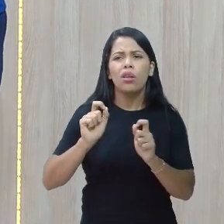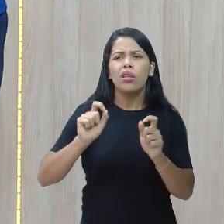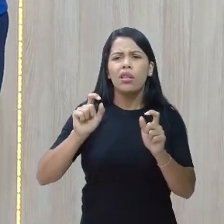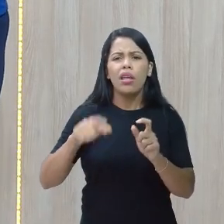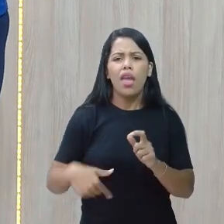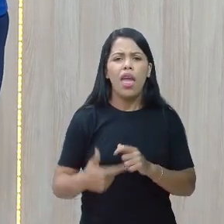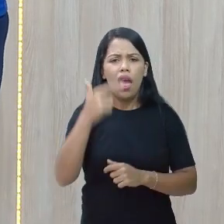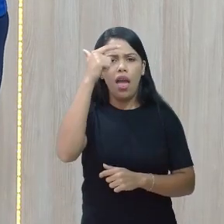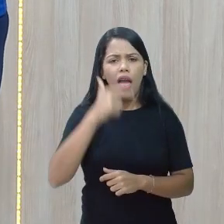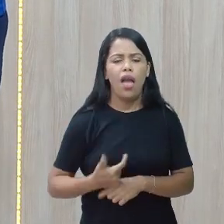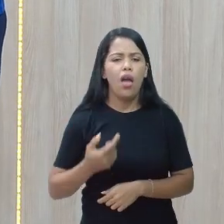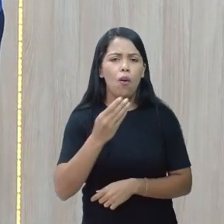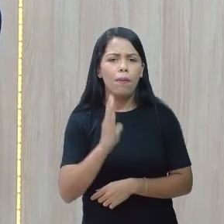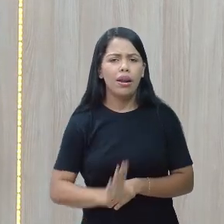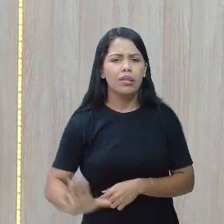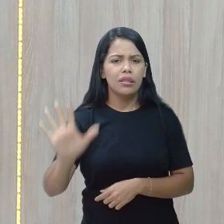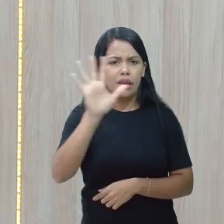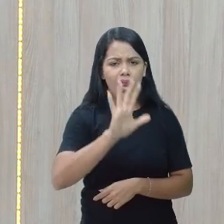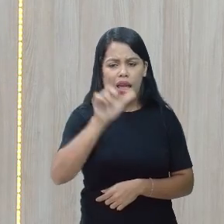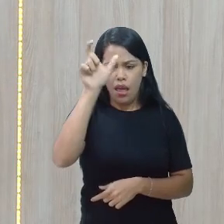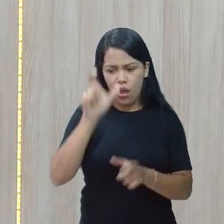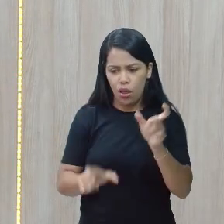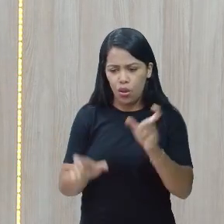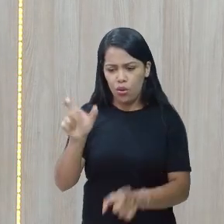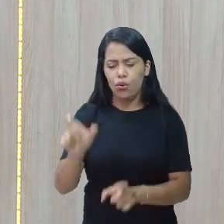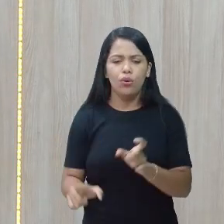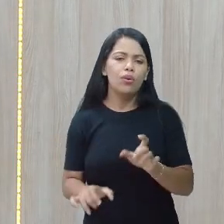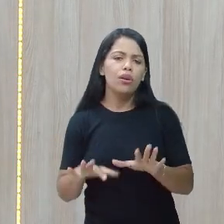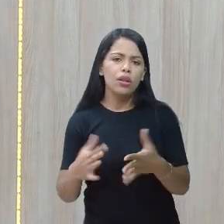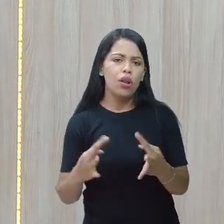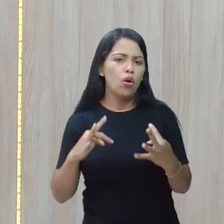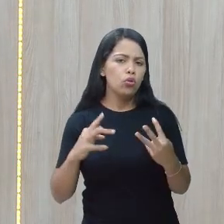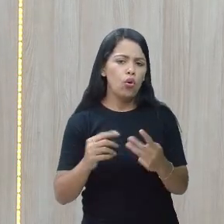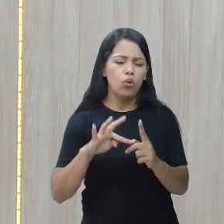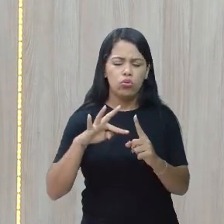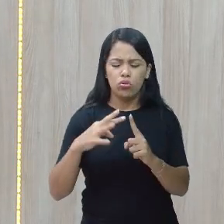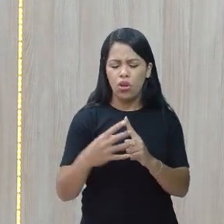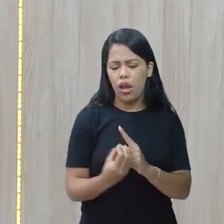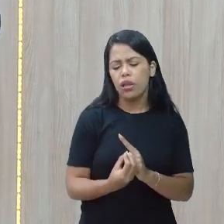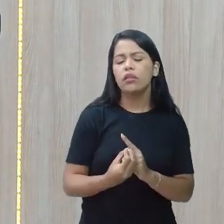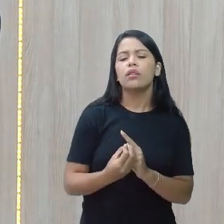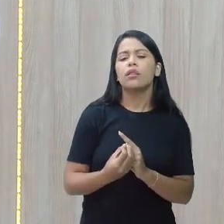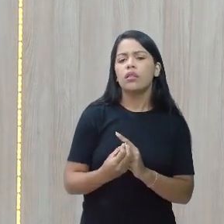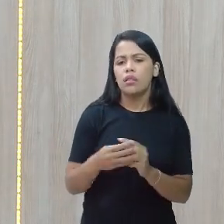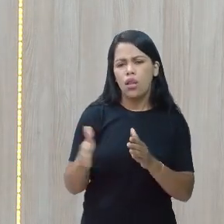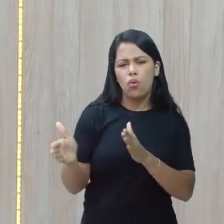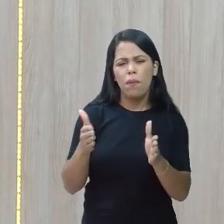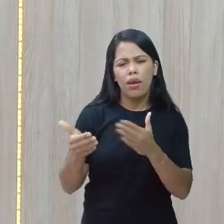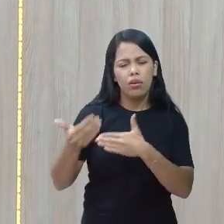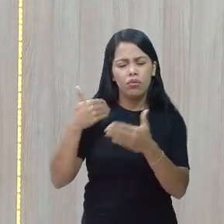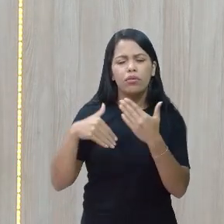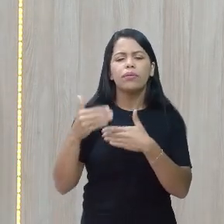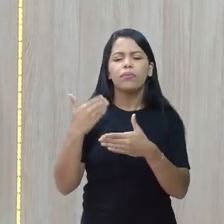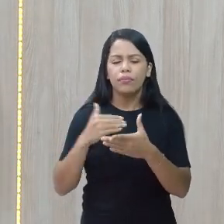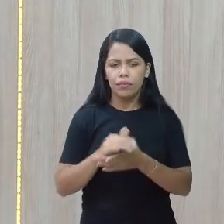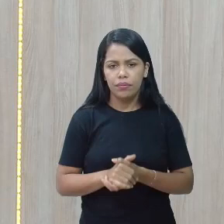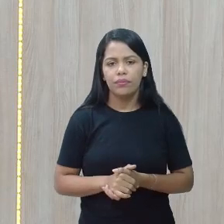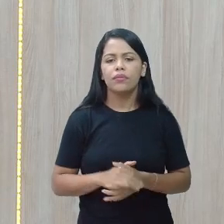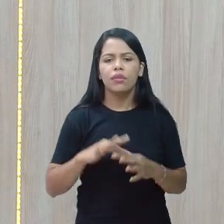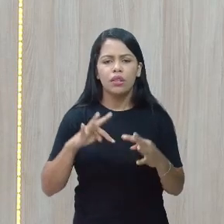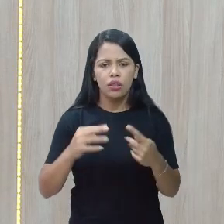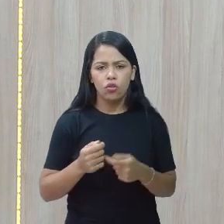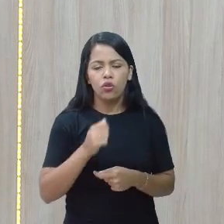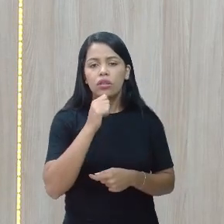enquanto brasileiros, né? E todos os artistas, né, daquele período